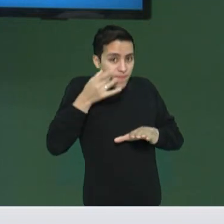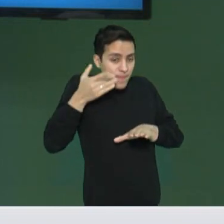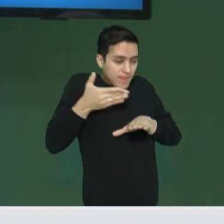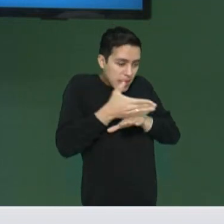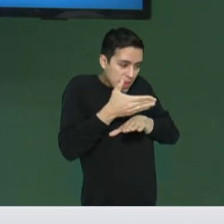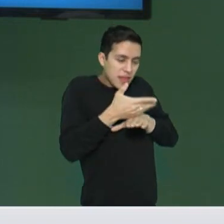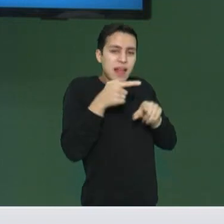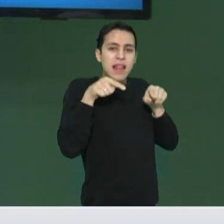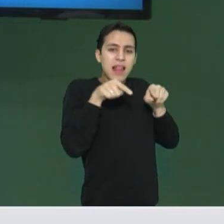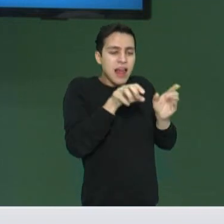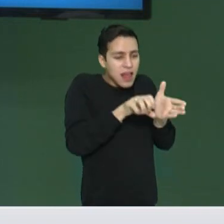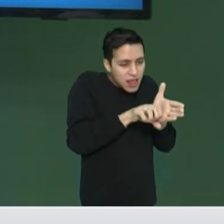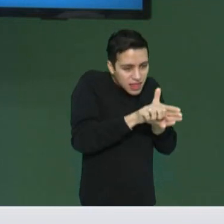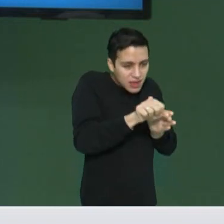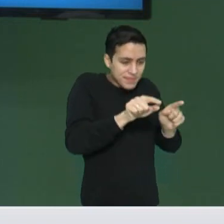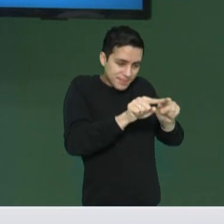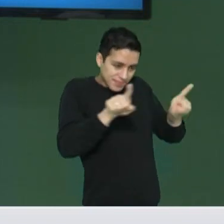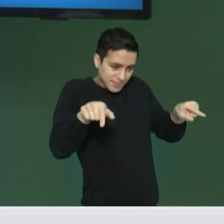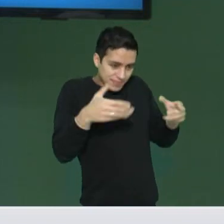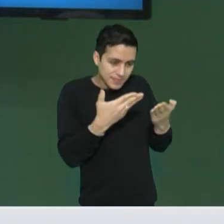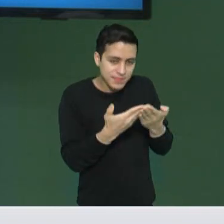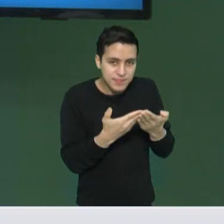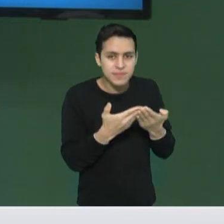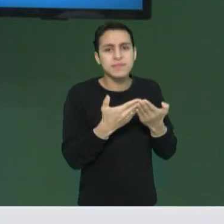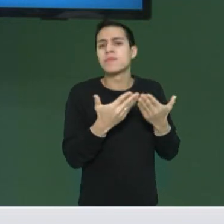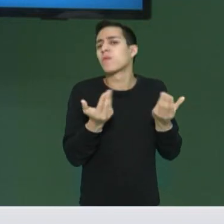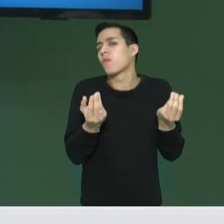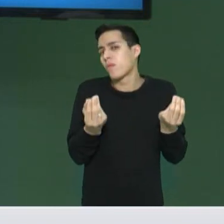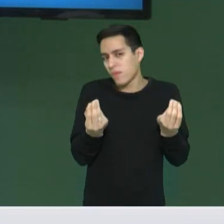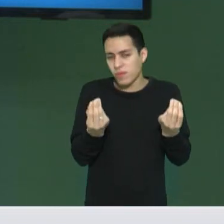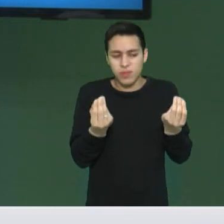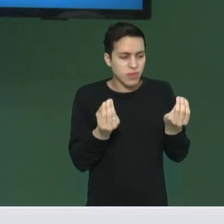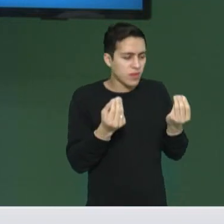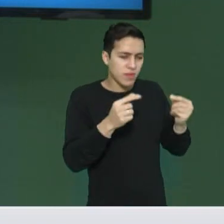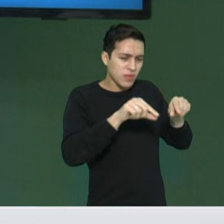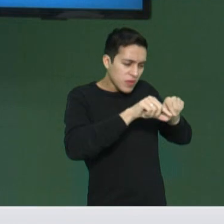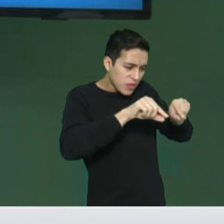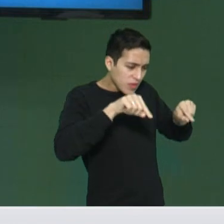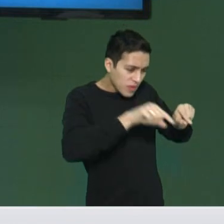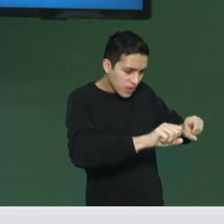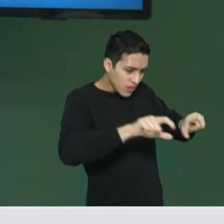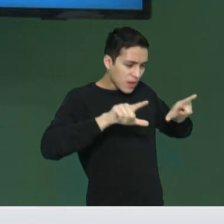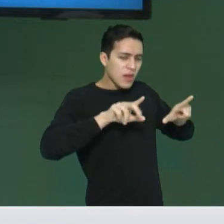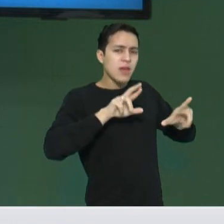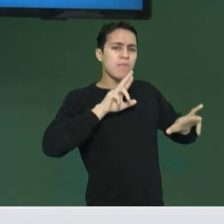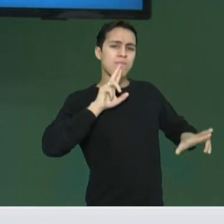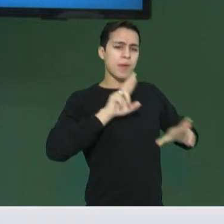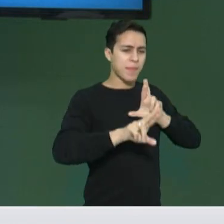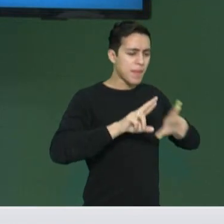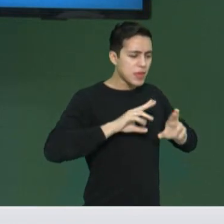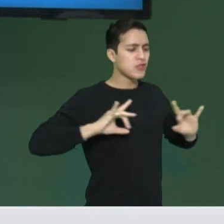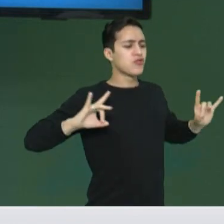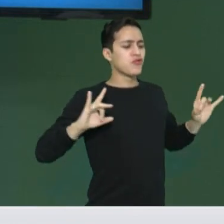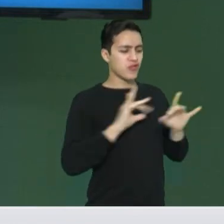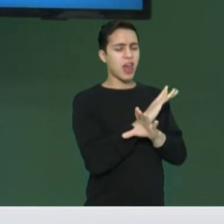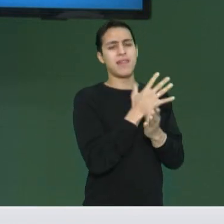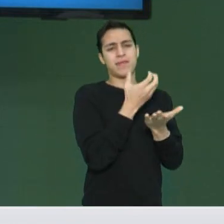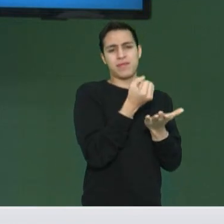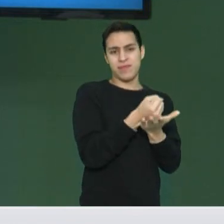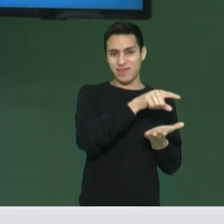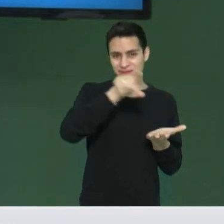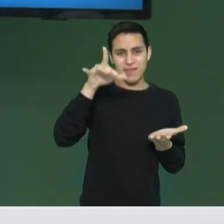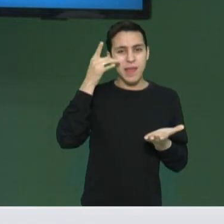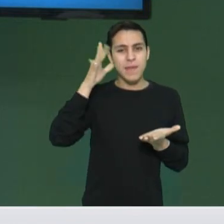no Classroom, não é isso? É só você clicar lá no exercício, responder o exercício que você já garante a